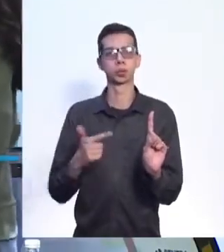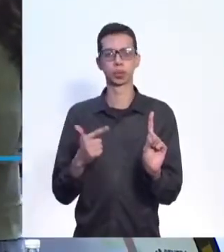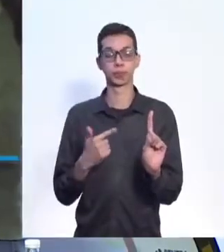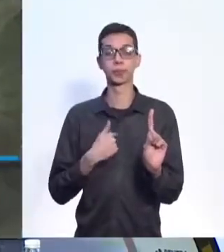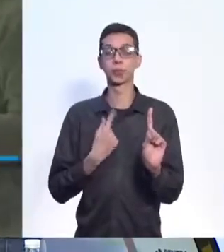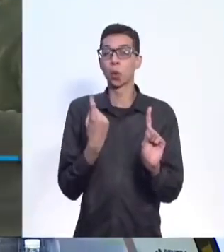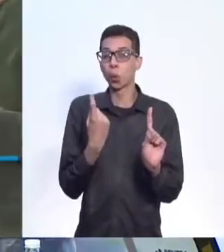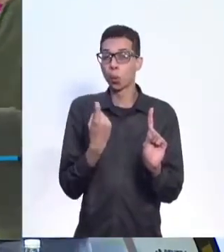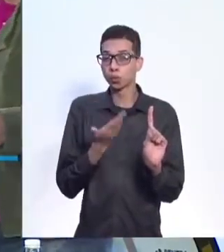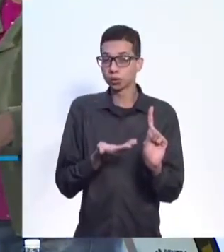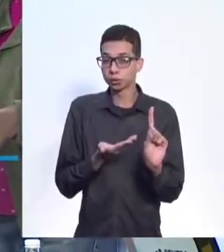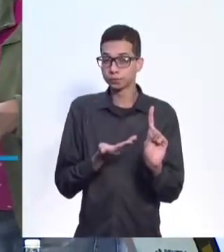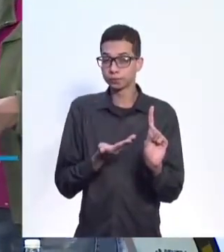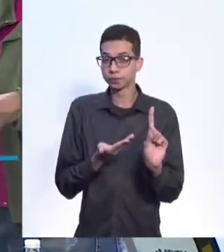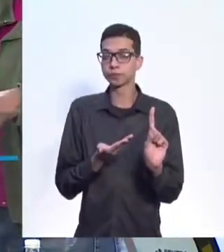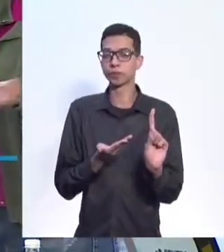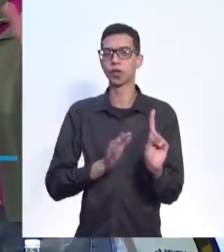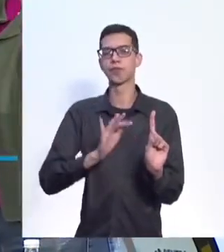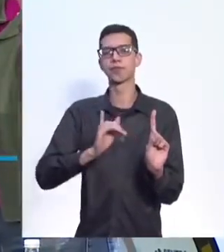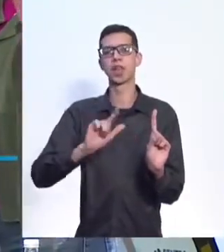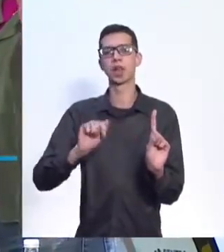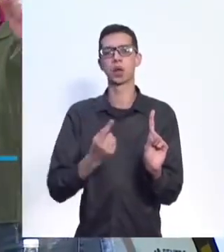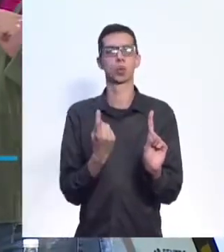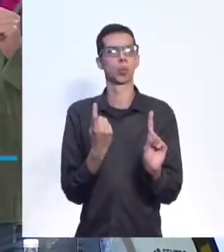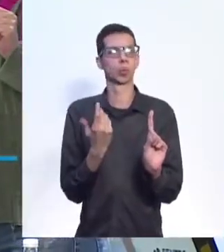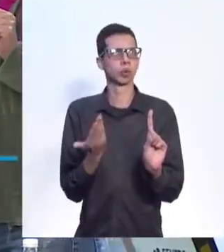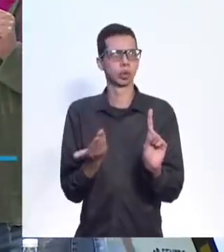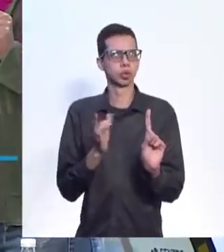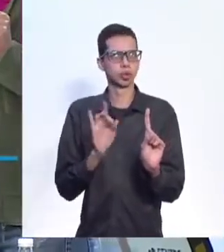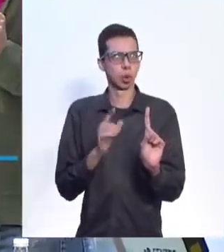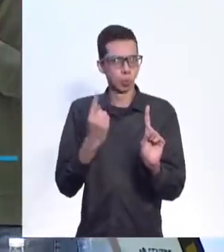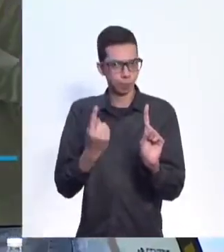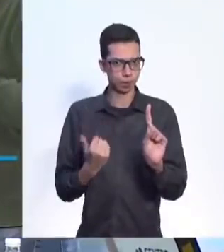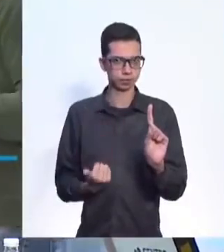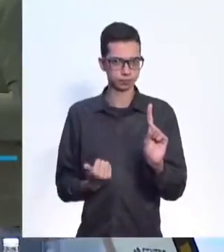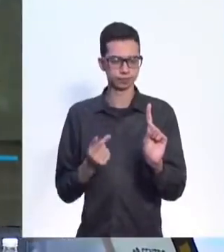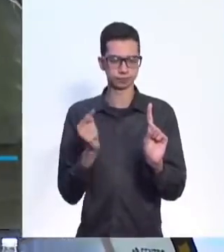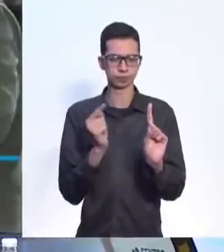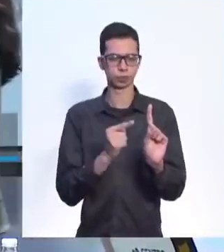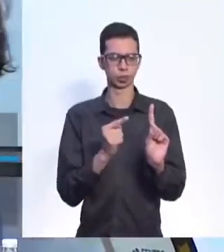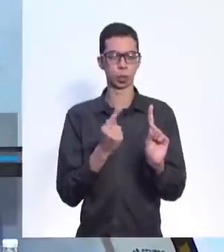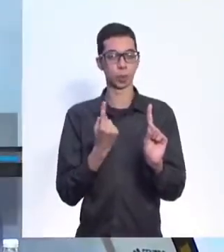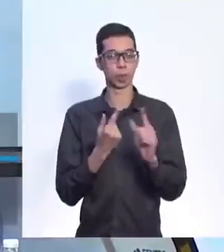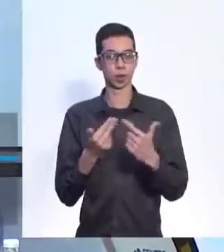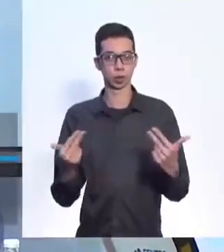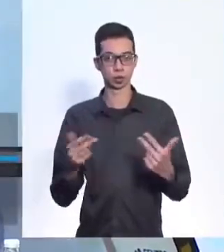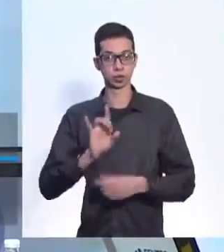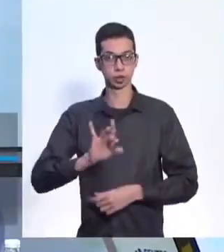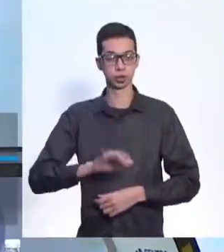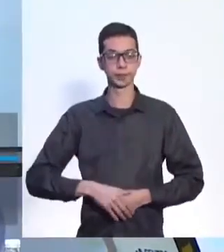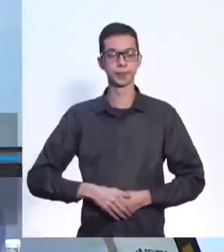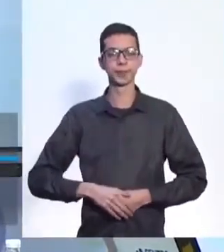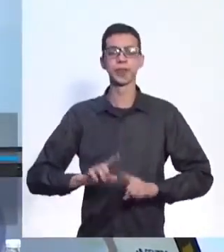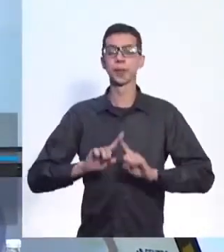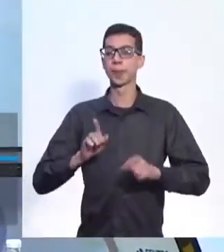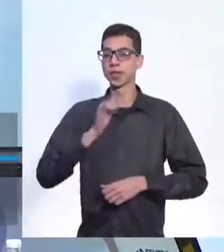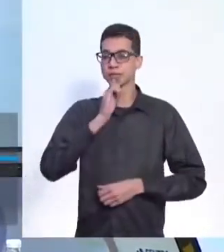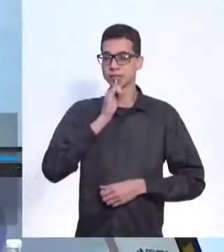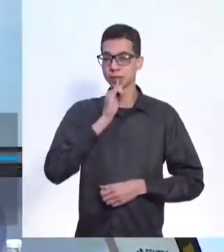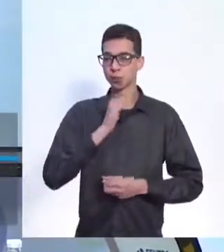tenho uma única possibilidade de fila, somente aquele elemento. Mas, quando eu tenho